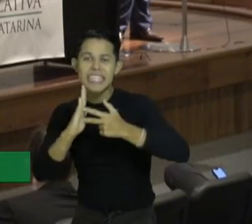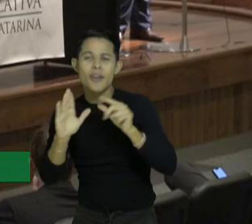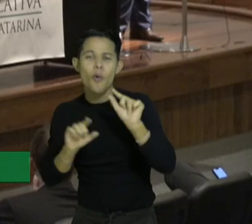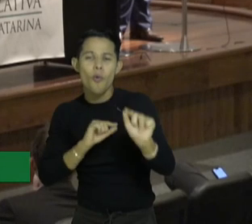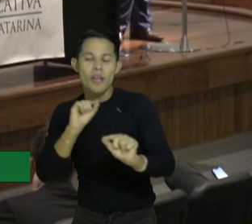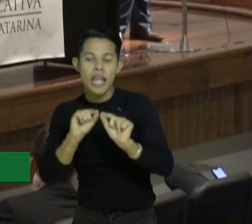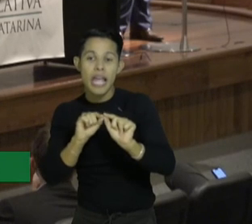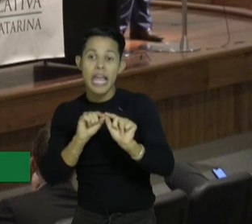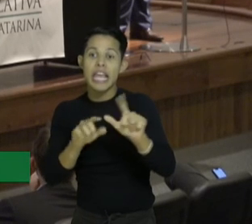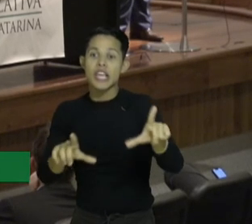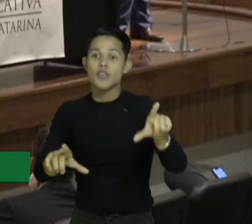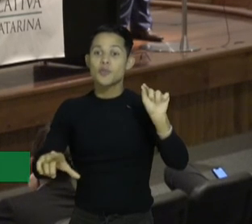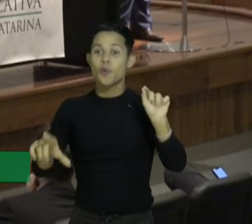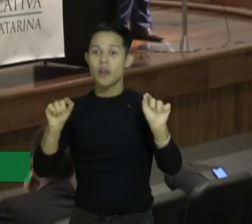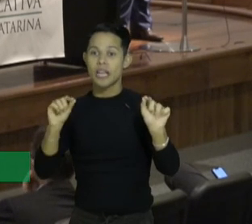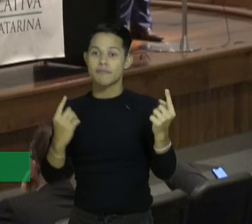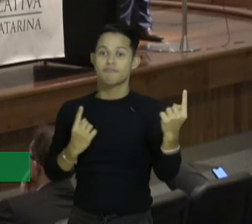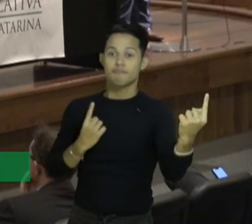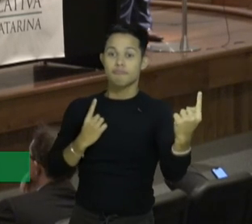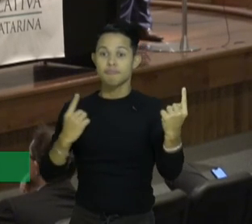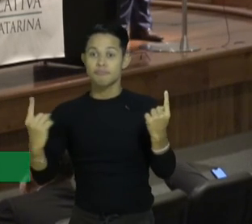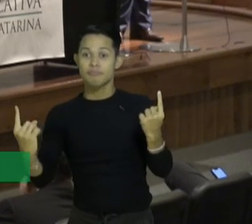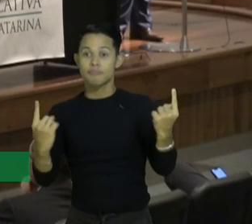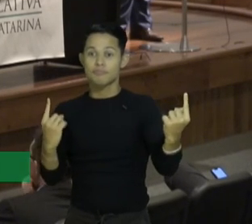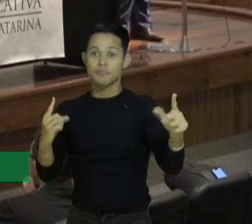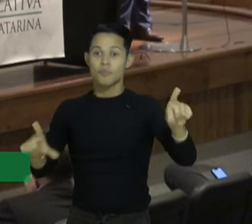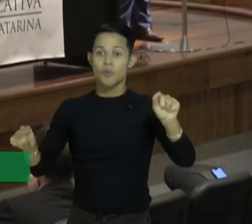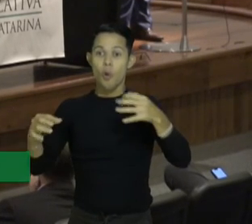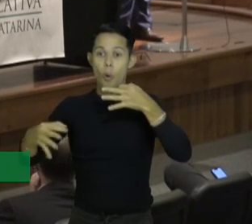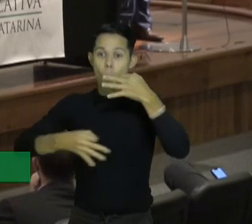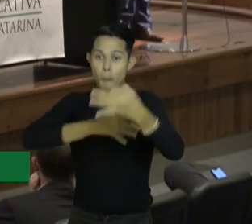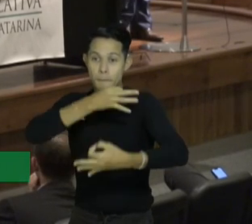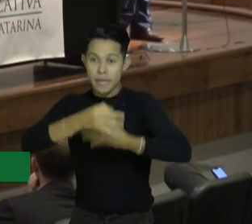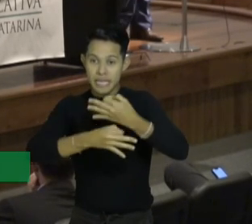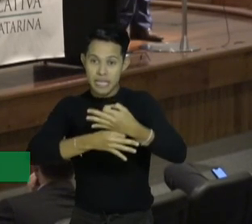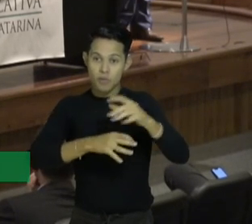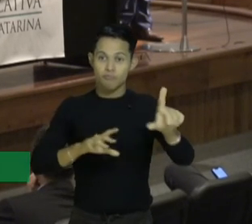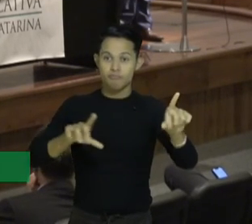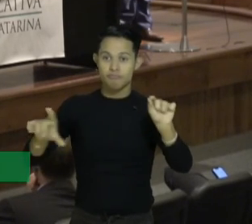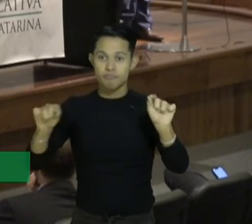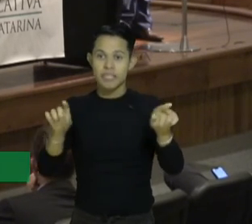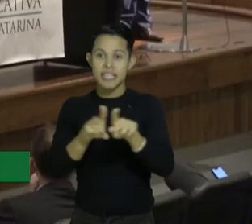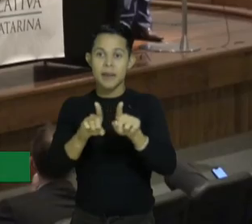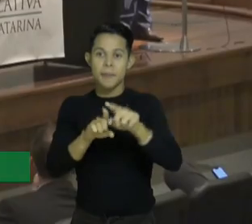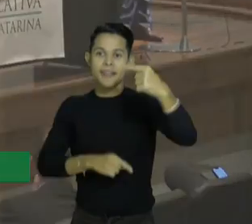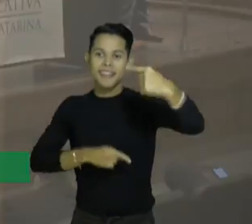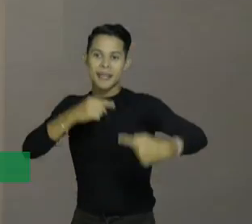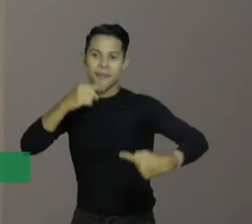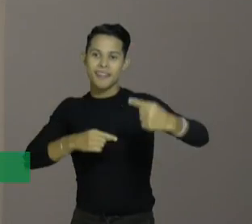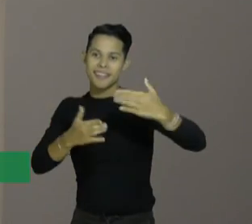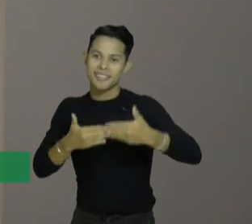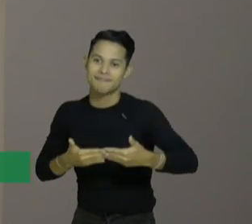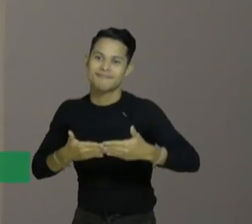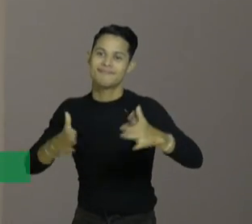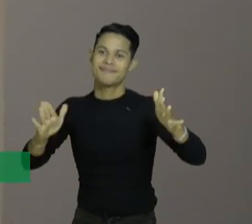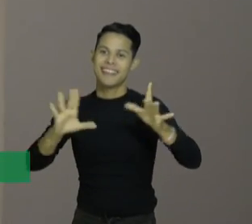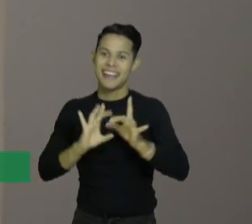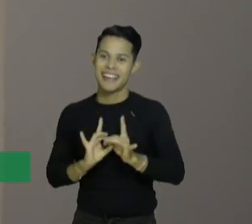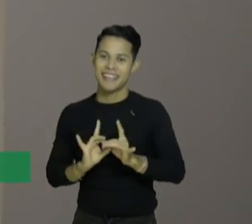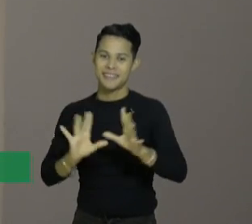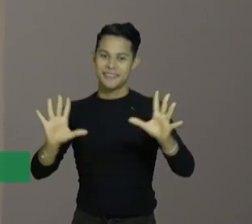escolher um lado tomar uma opinião e debater de uma forma aberta Como estamos fazendo aqui o deputado